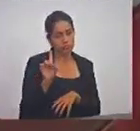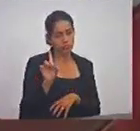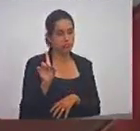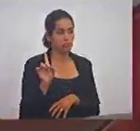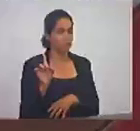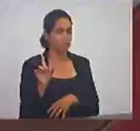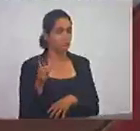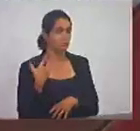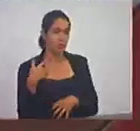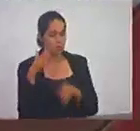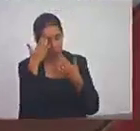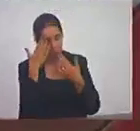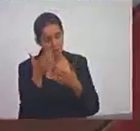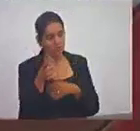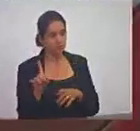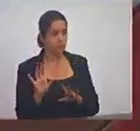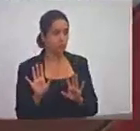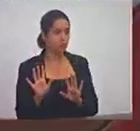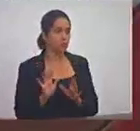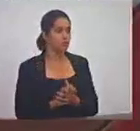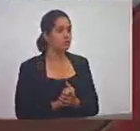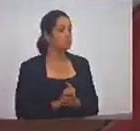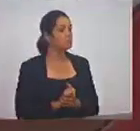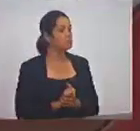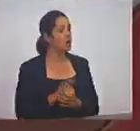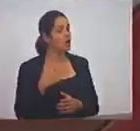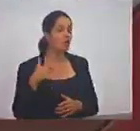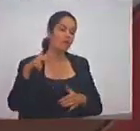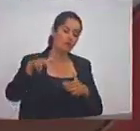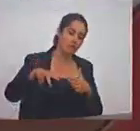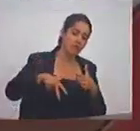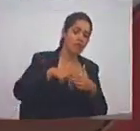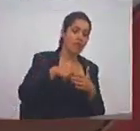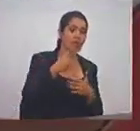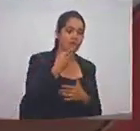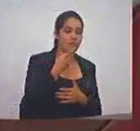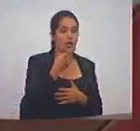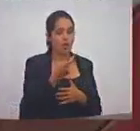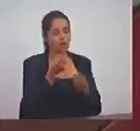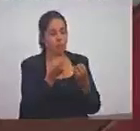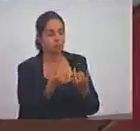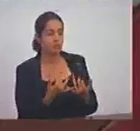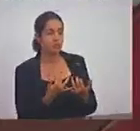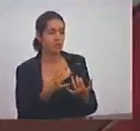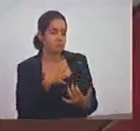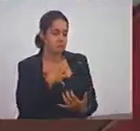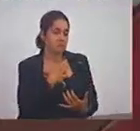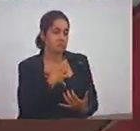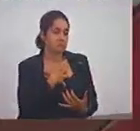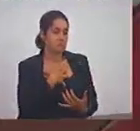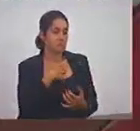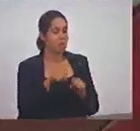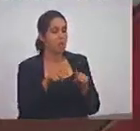não fui conversar com o senhor prefeito, vim aqui nessa tribuna, já algumas sessões atrás, falei aqui, expliquei minha situação, mas tudo